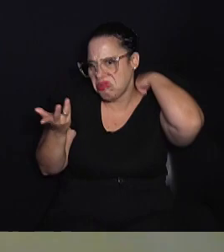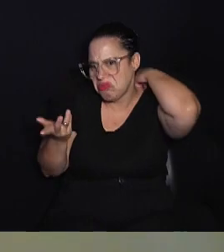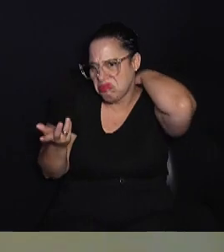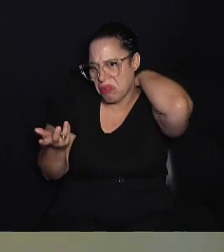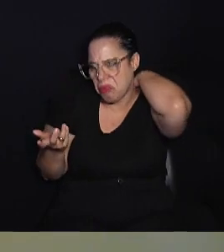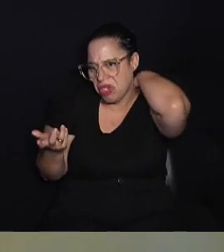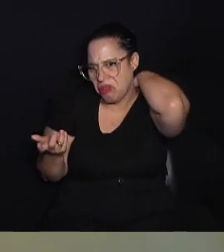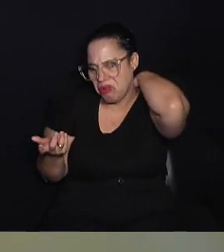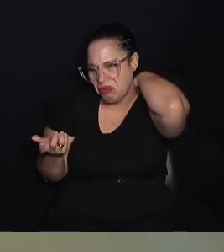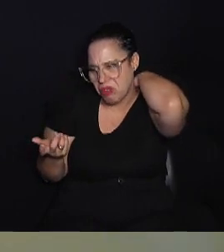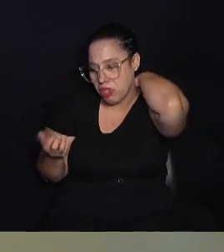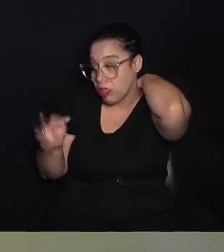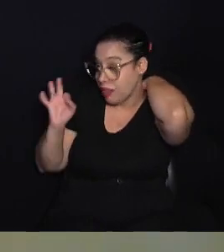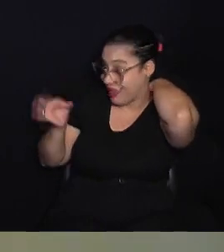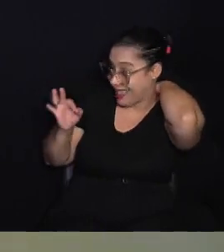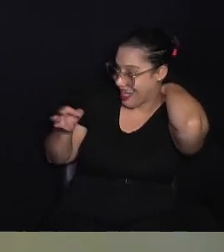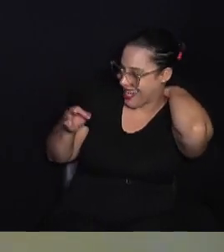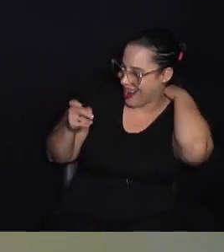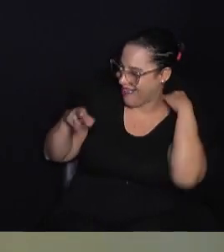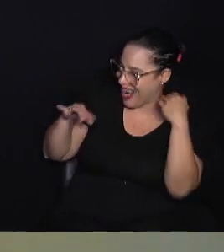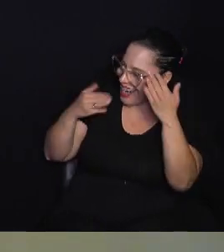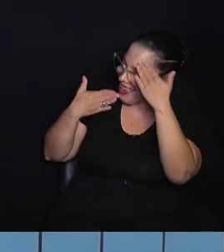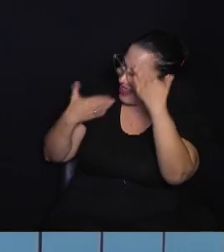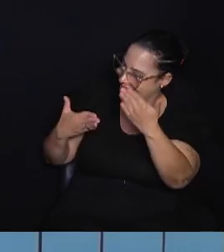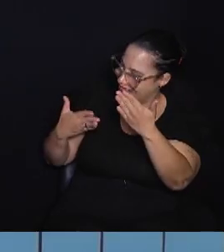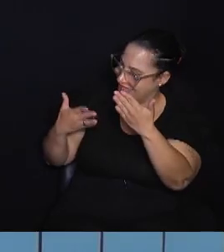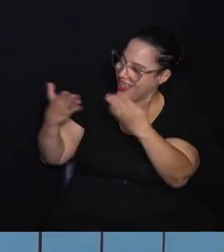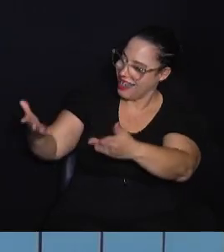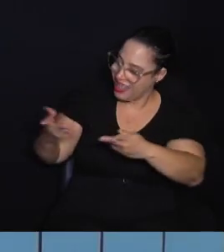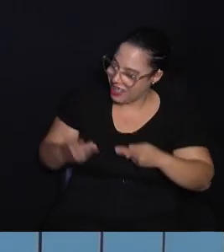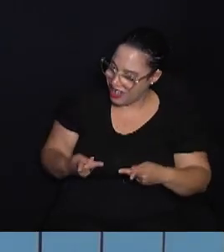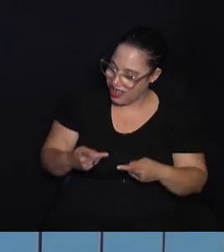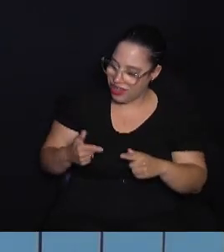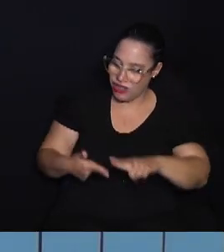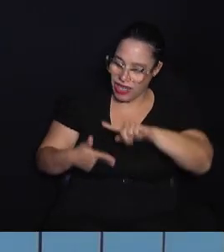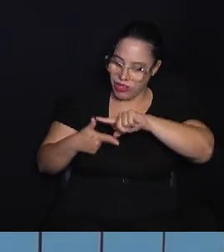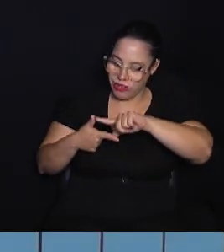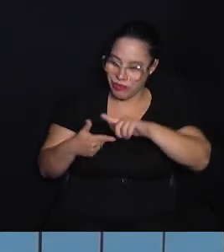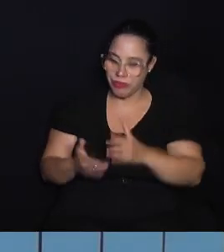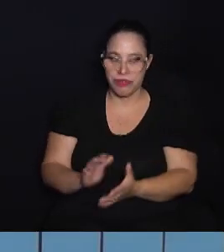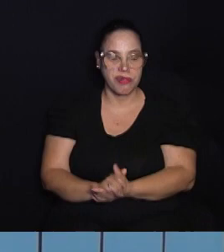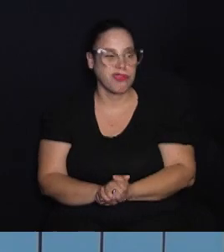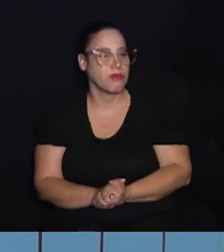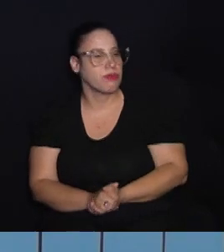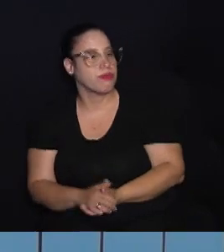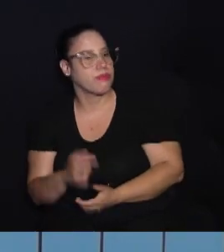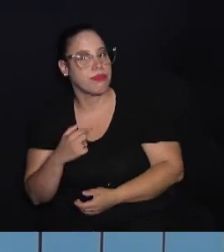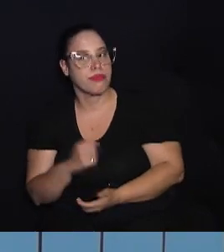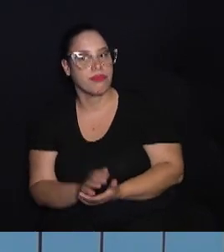prevenção que a gente quer fazer. Tá certo, então, Márcia. Muito obrigada pela sua participação aqui no nosso quadro.